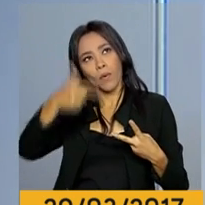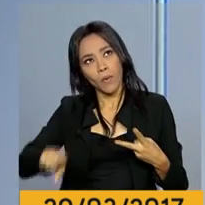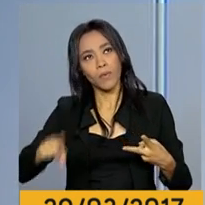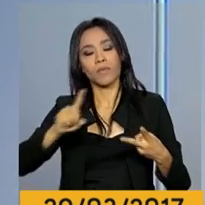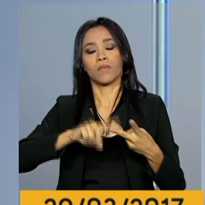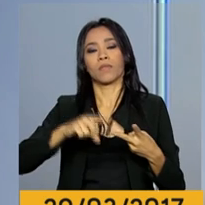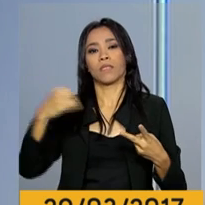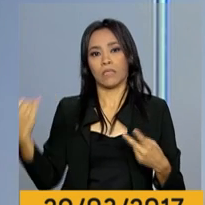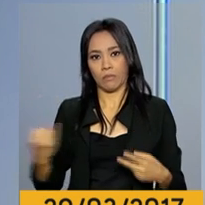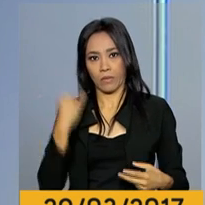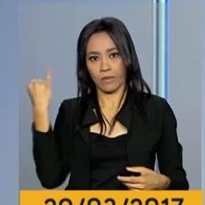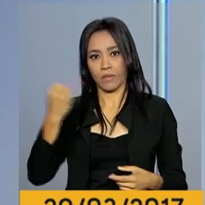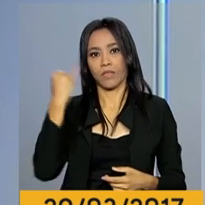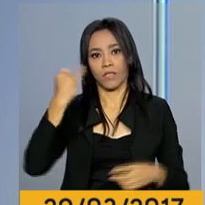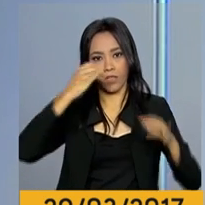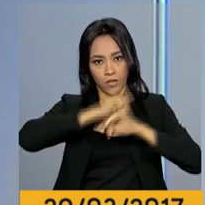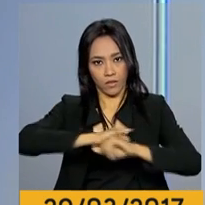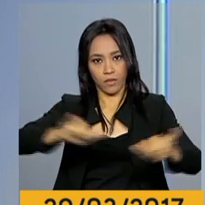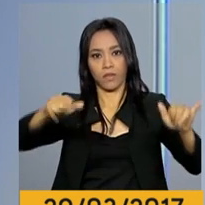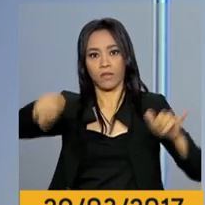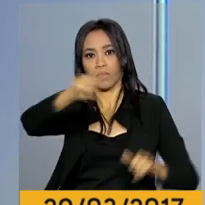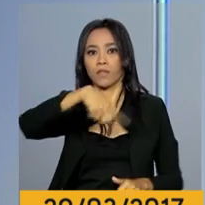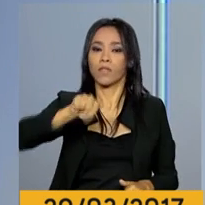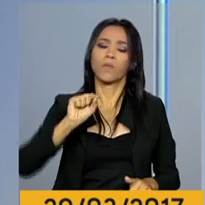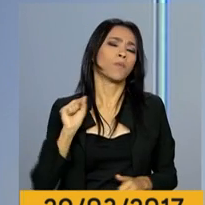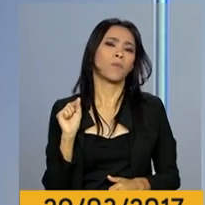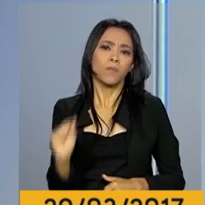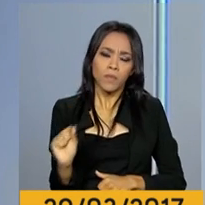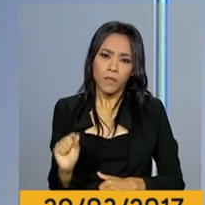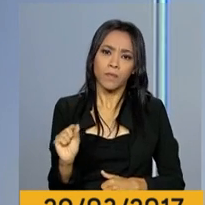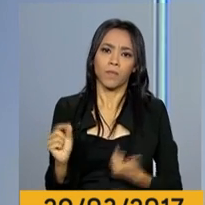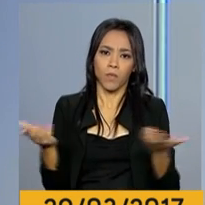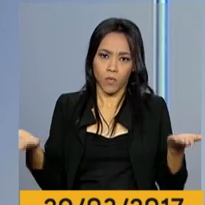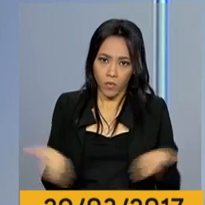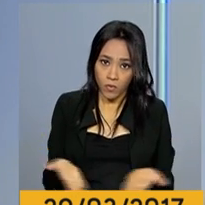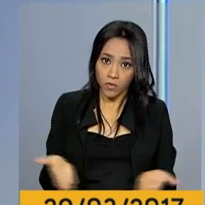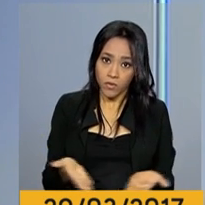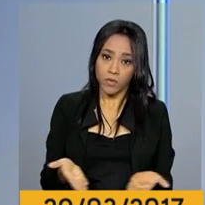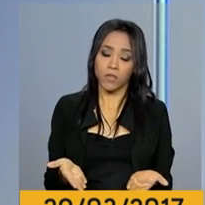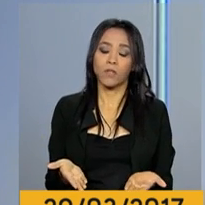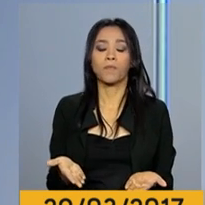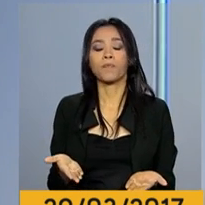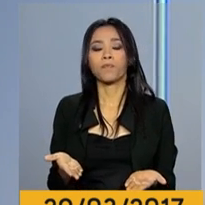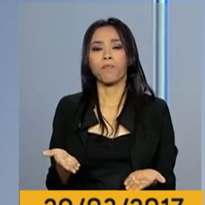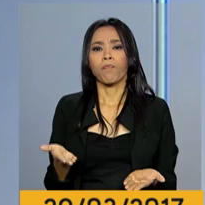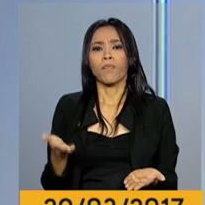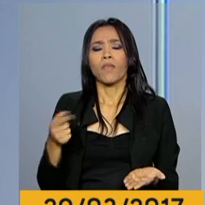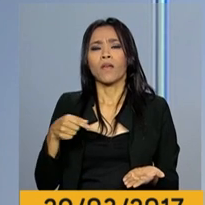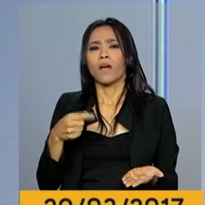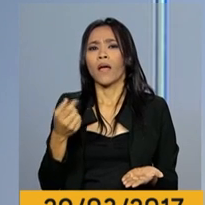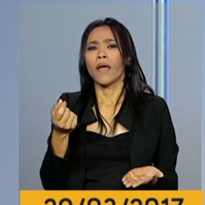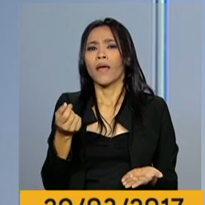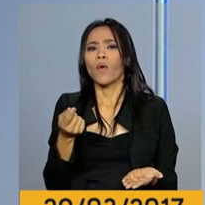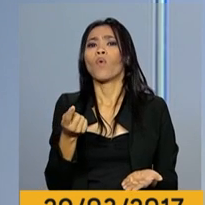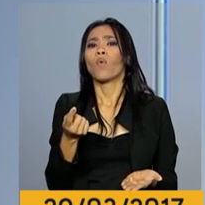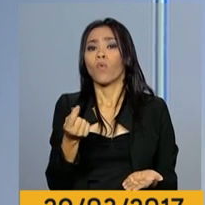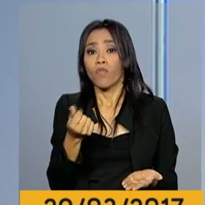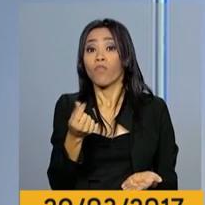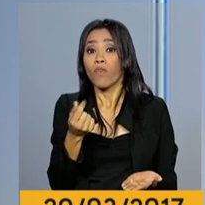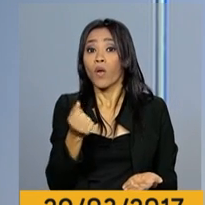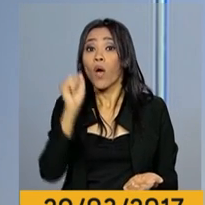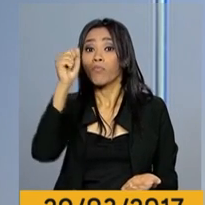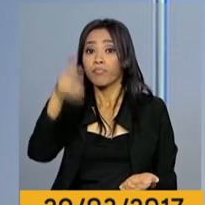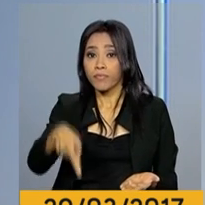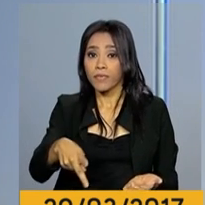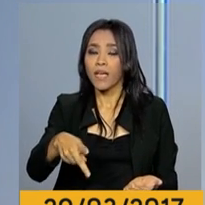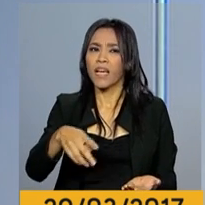importante é o seguinte hoje a média de aposentadoria o valor da aposentadoria é